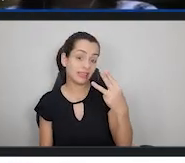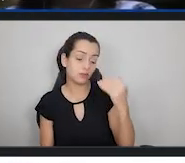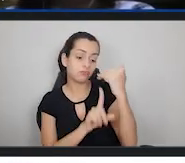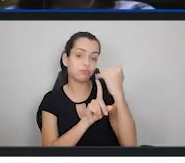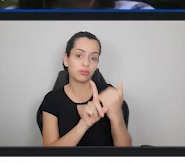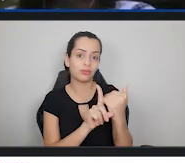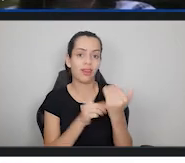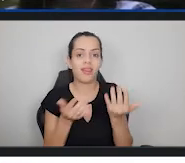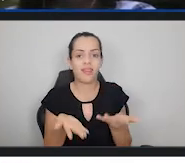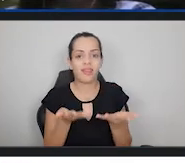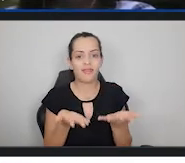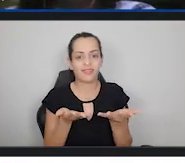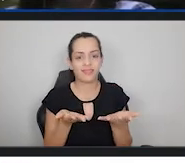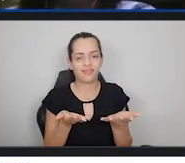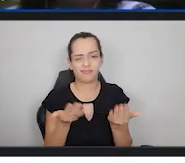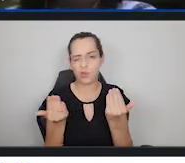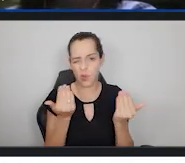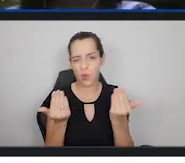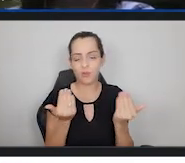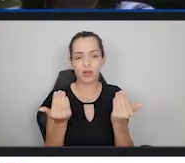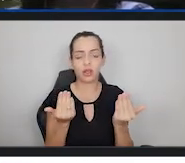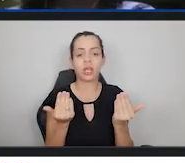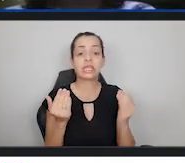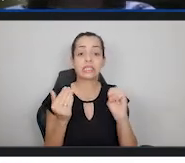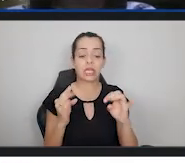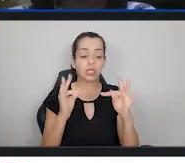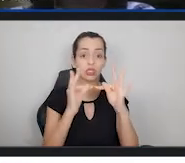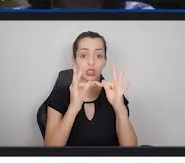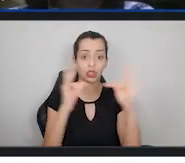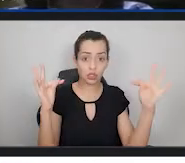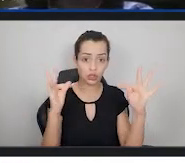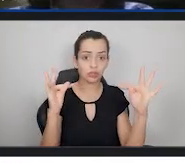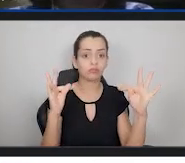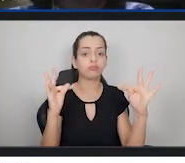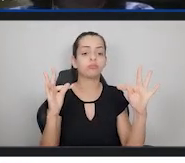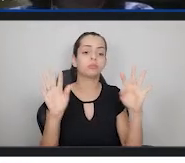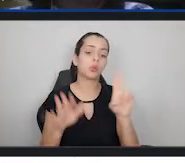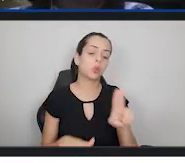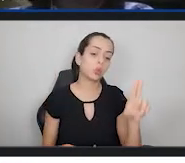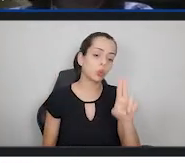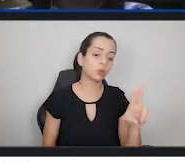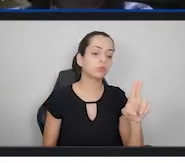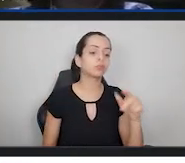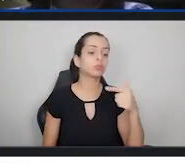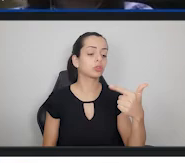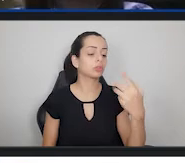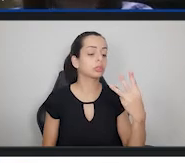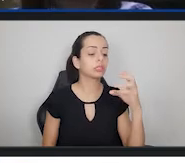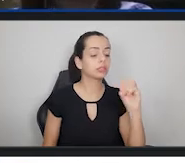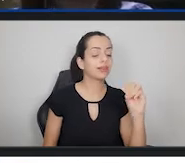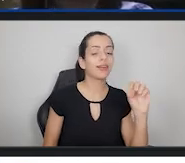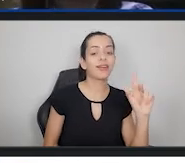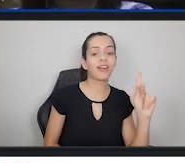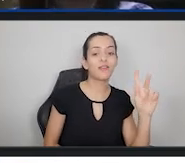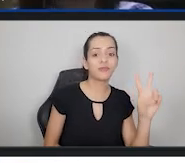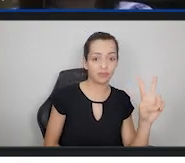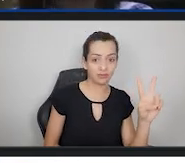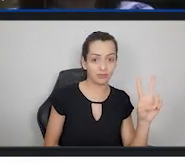leves, o custo é um pouco maior, mas ele reduz o peso em 13 vezes se